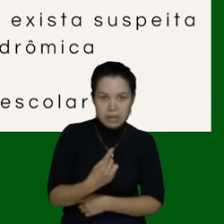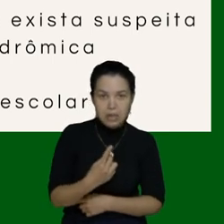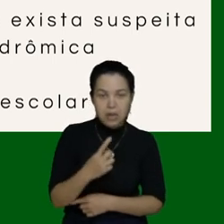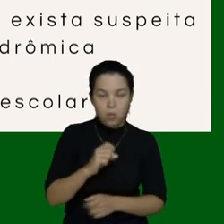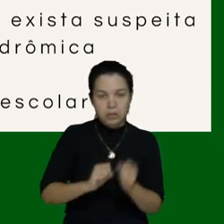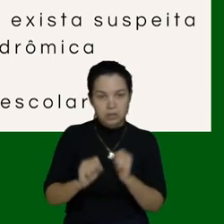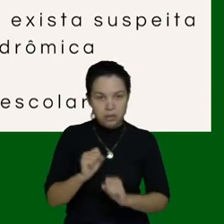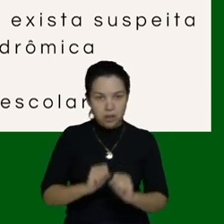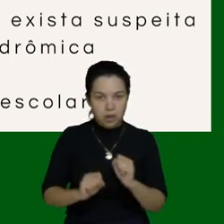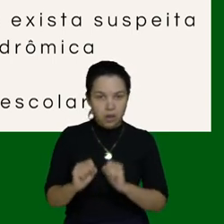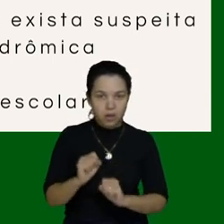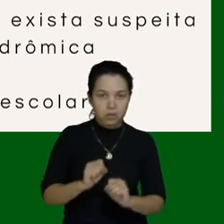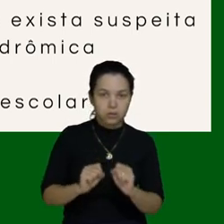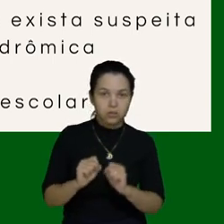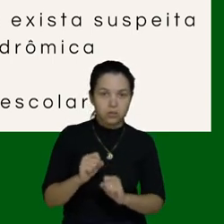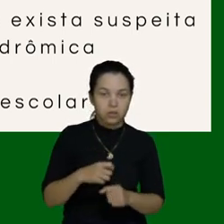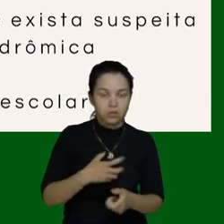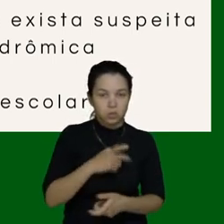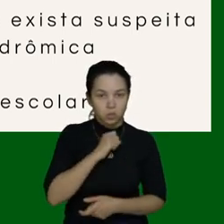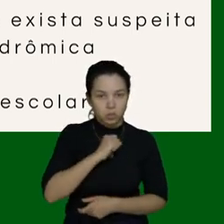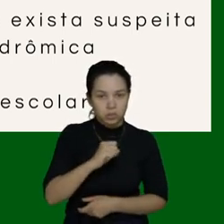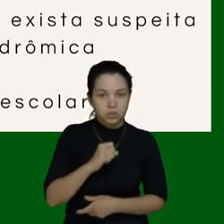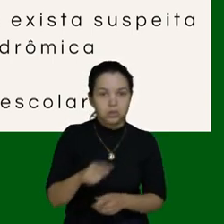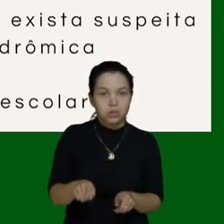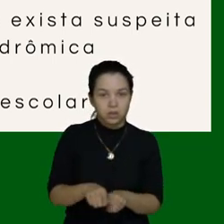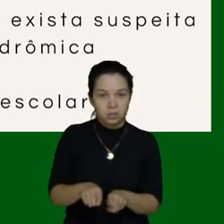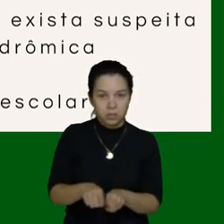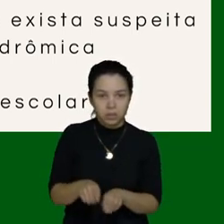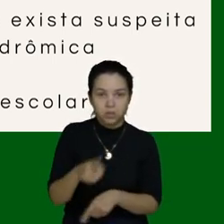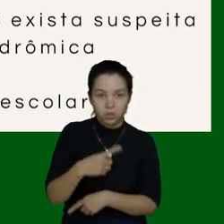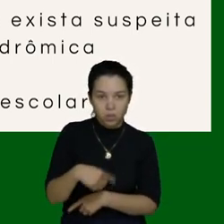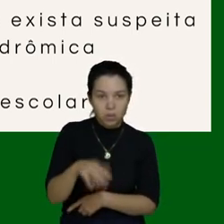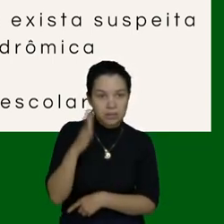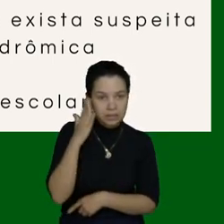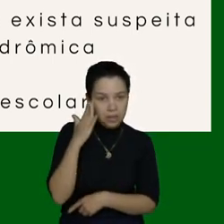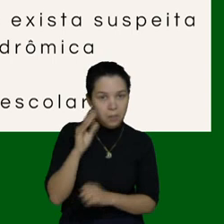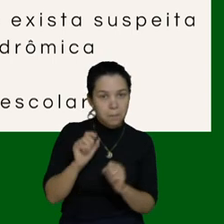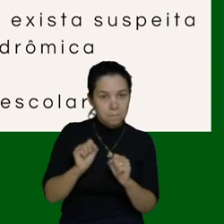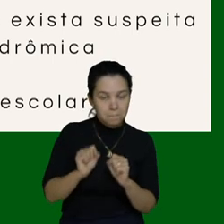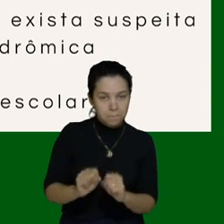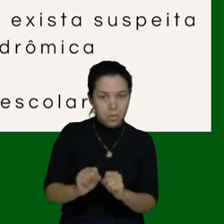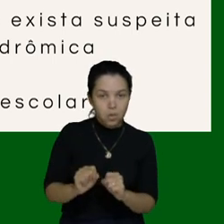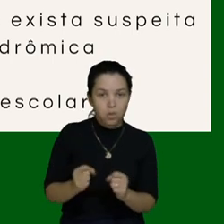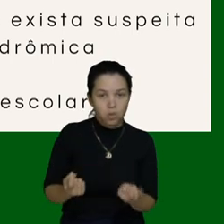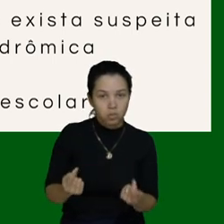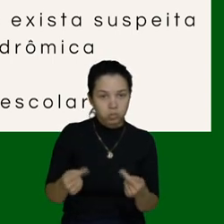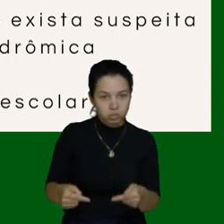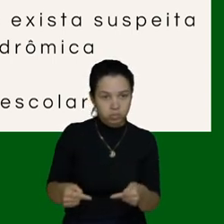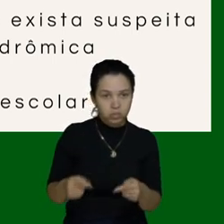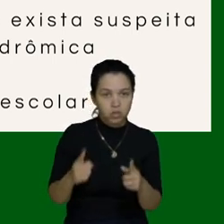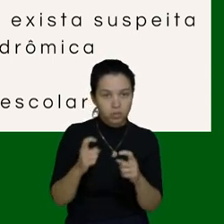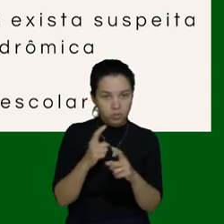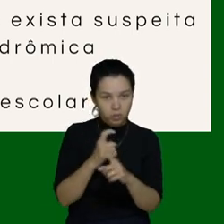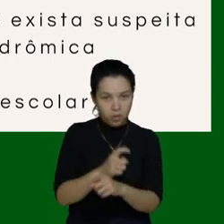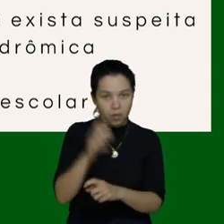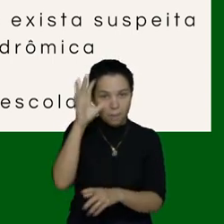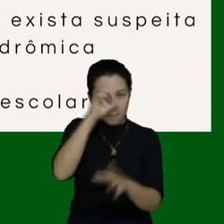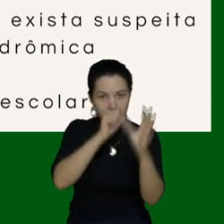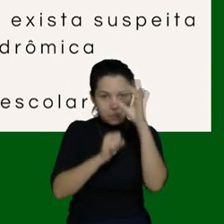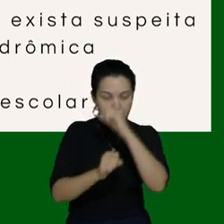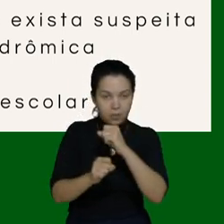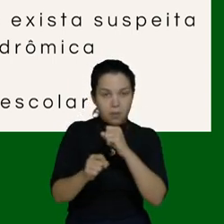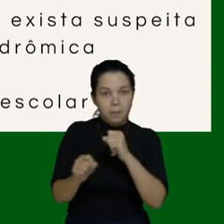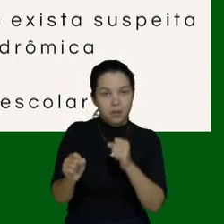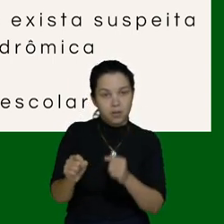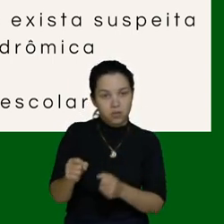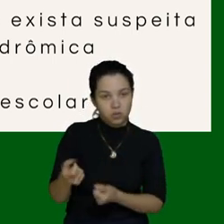ideação suicida né a gente sabe que pode concorrer junto a dificuldade na aprendizagem Mas não seria